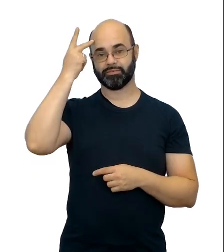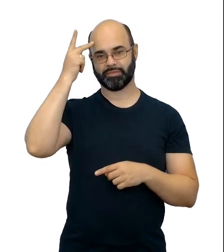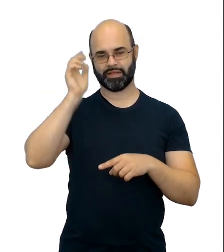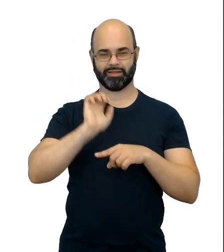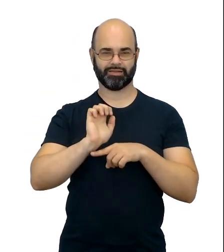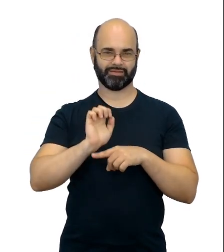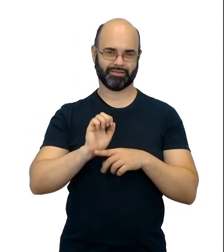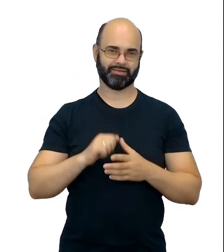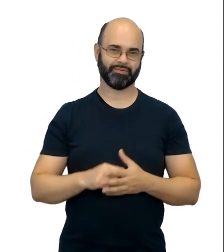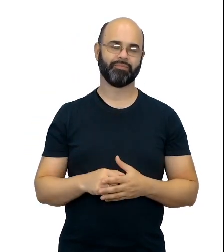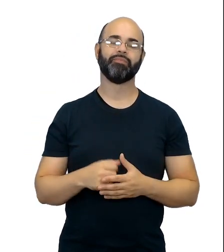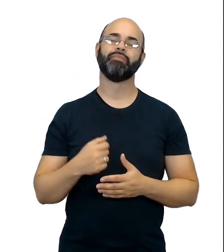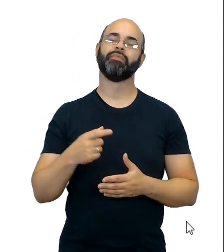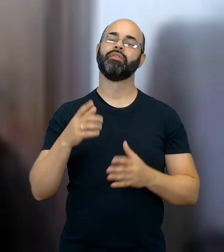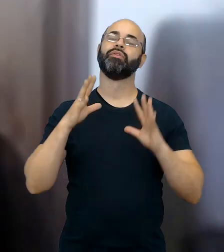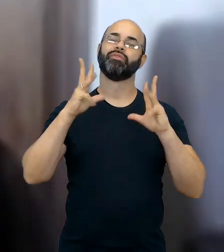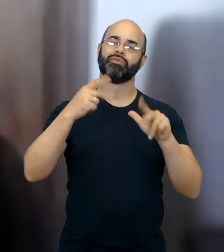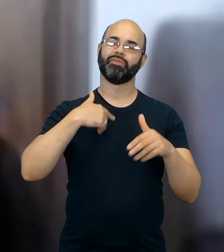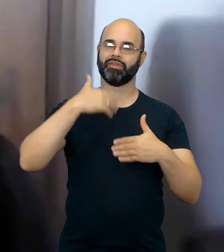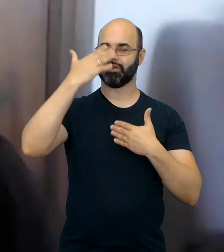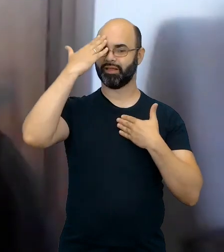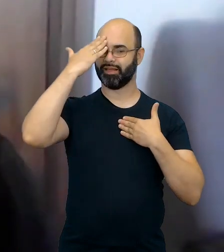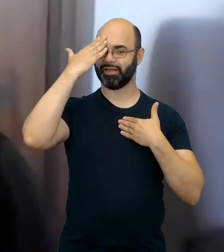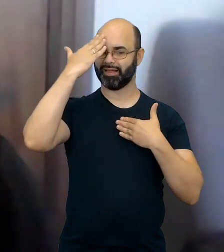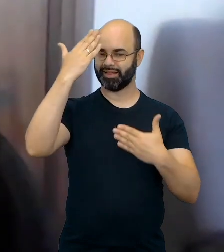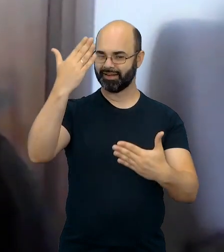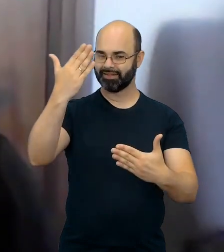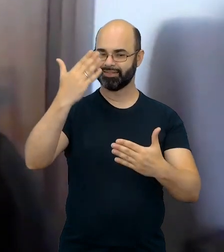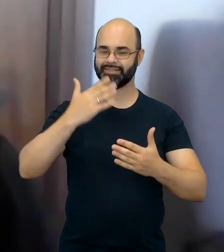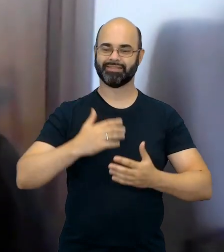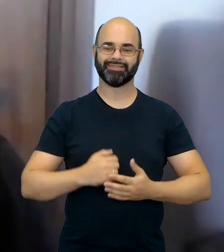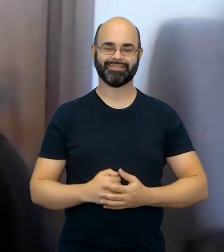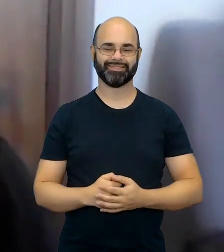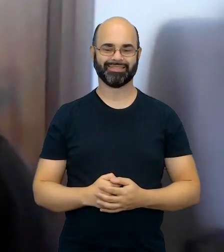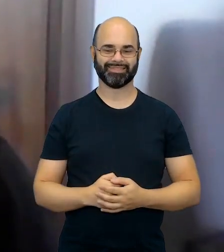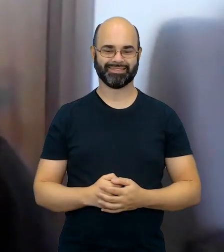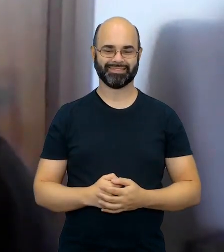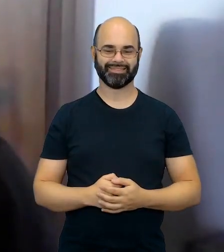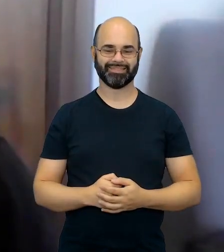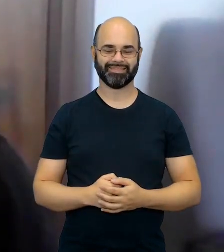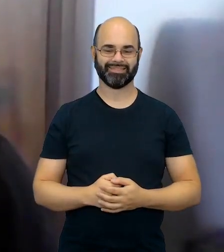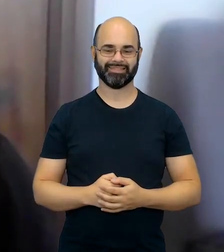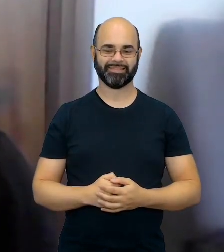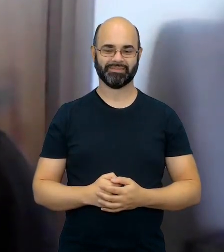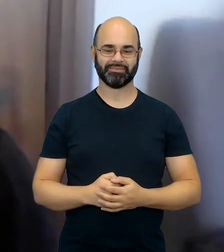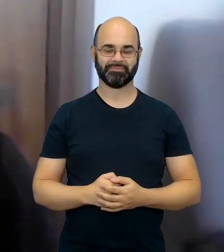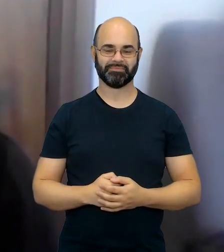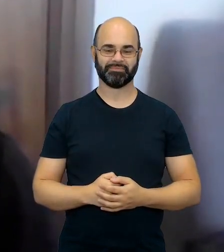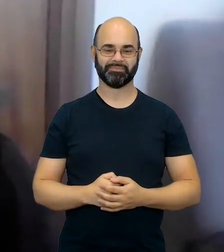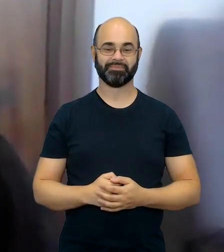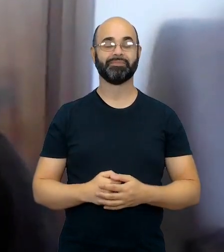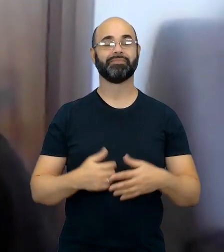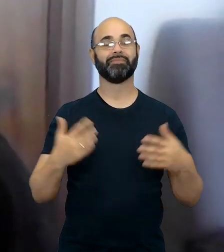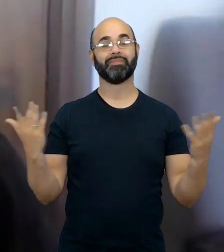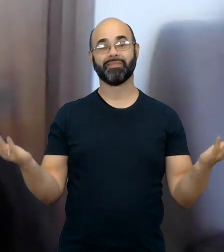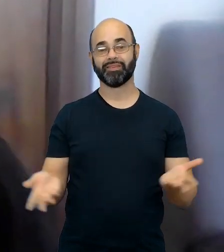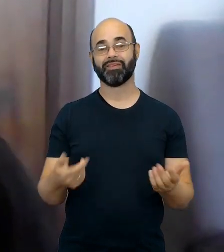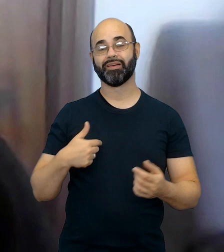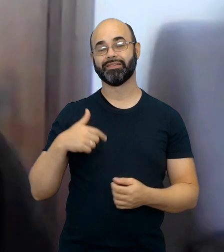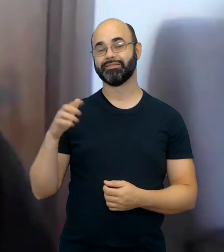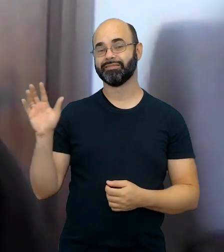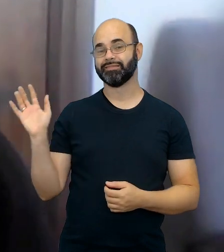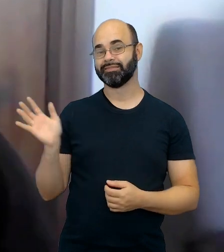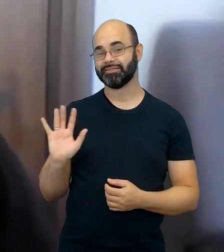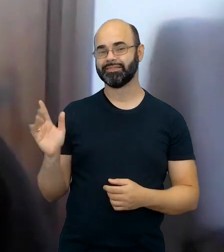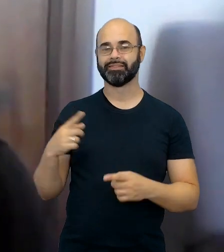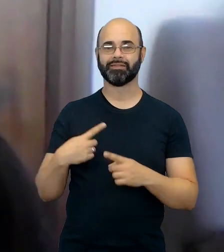de agradecer a todos vocês, vou passar aqui e vou me despedir de vocês,